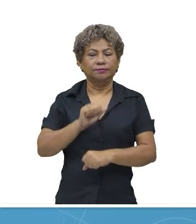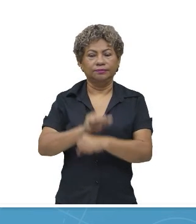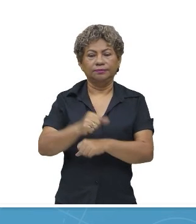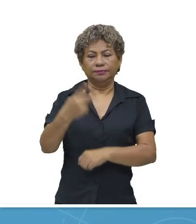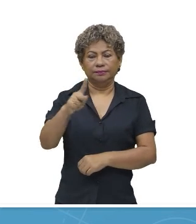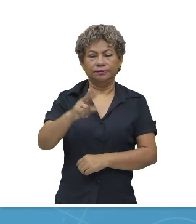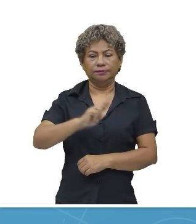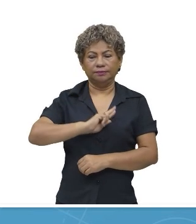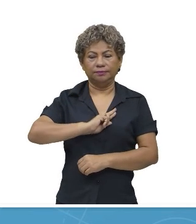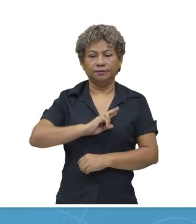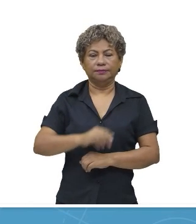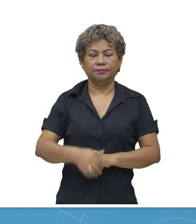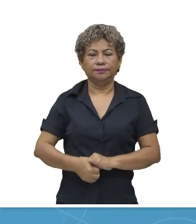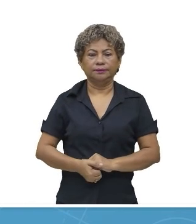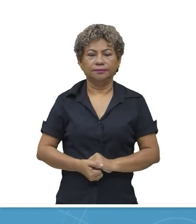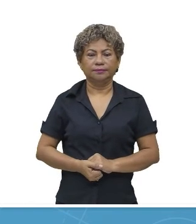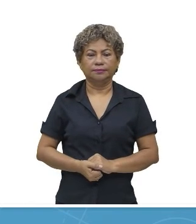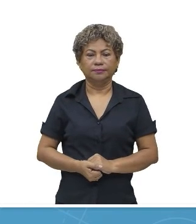gente volta.